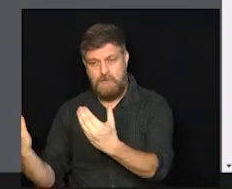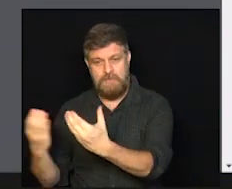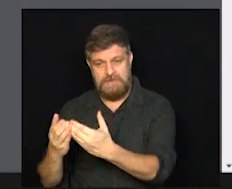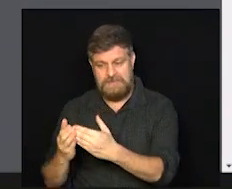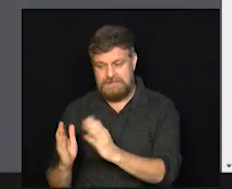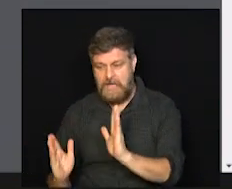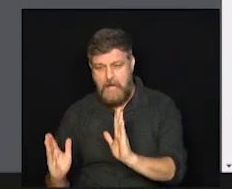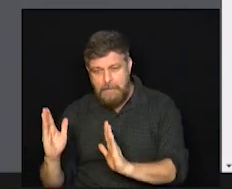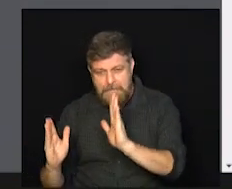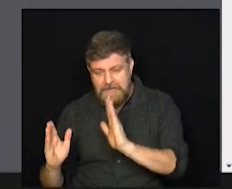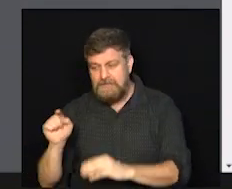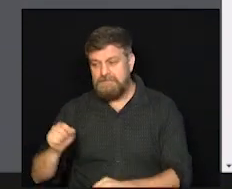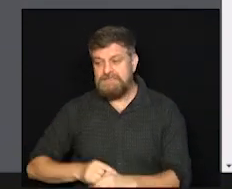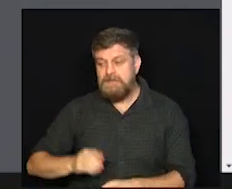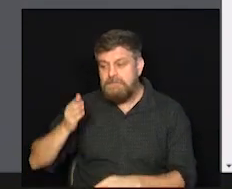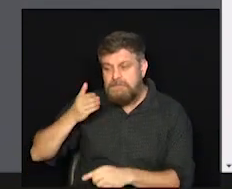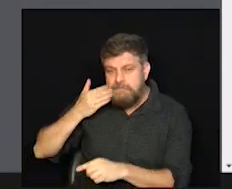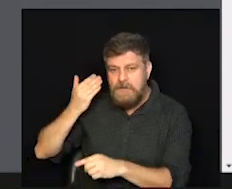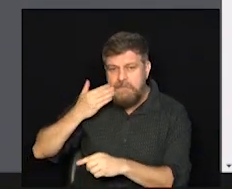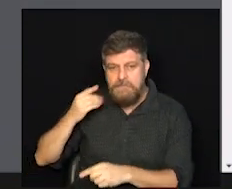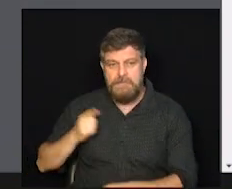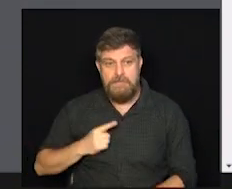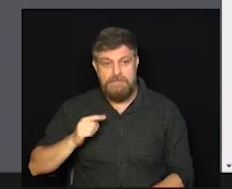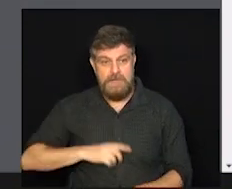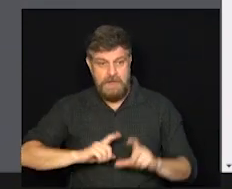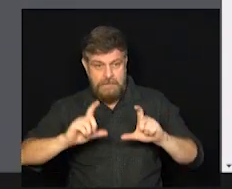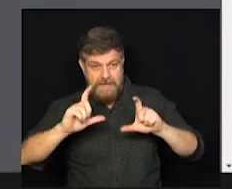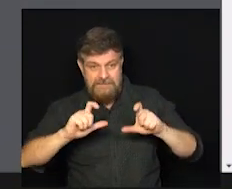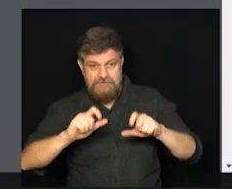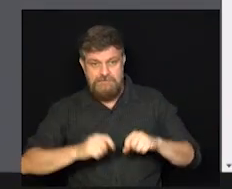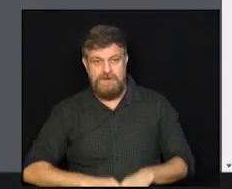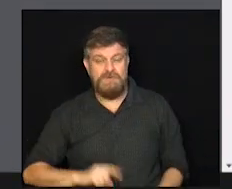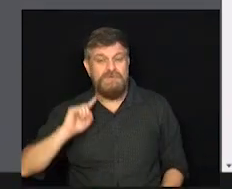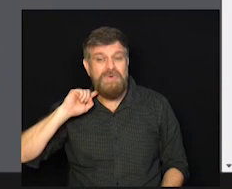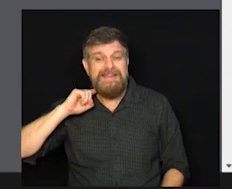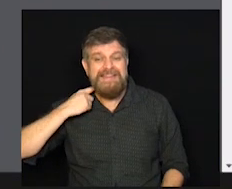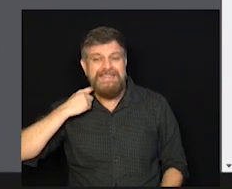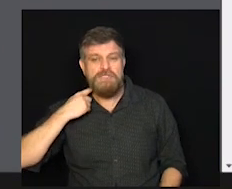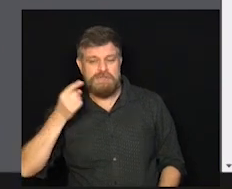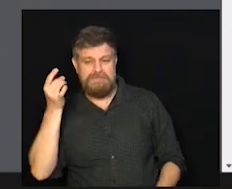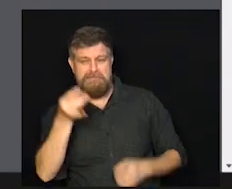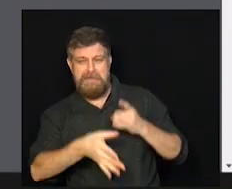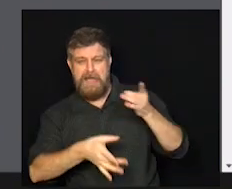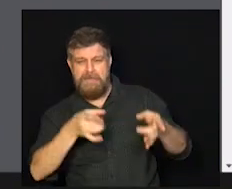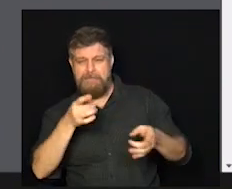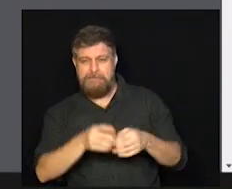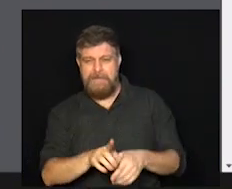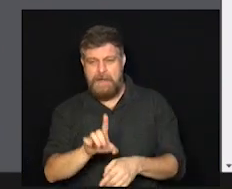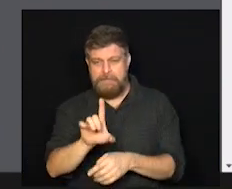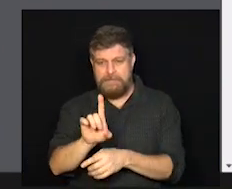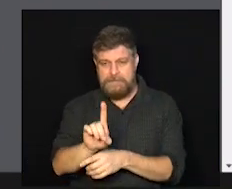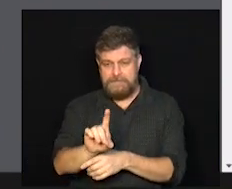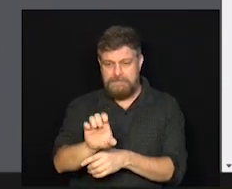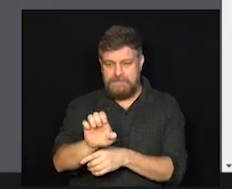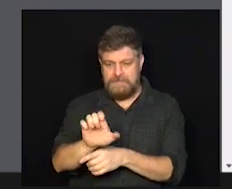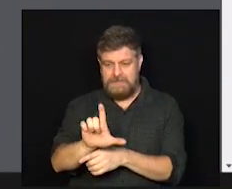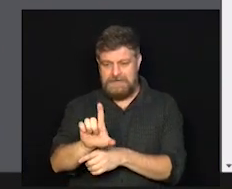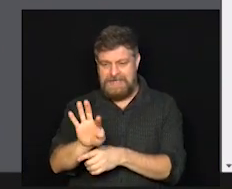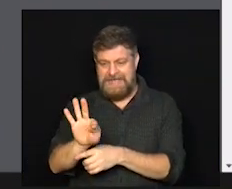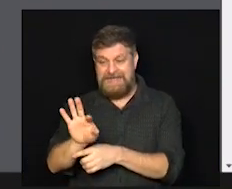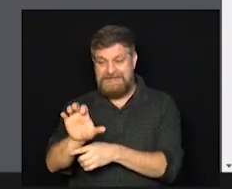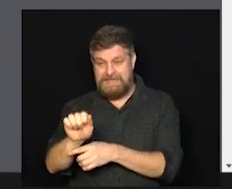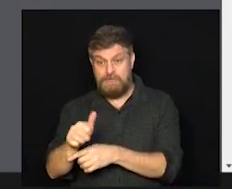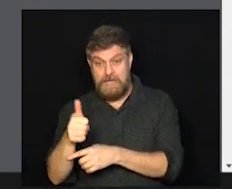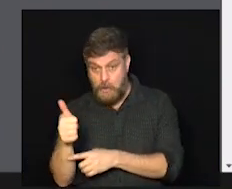devem fazer parte. Aqui é uma foto do lixão, né, para a gente ter um registro histórico, ali do Delta 1, no alto ali